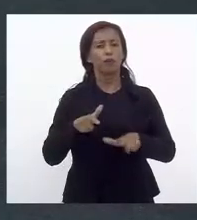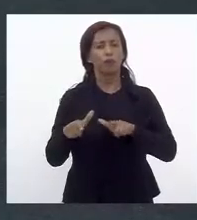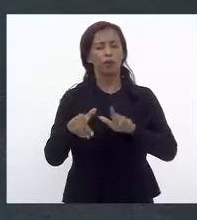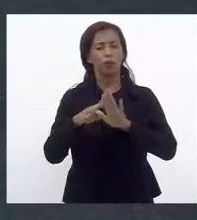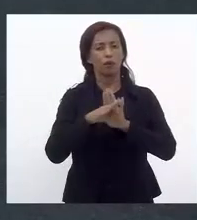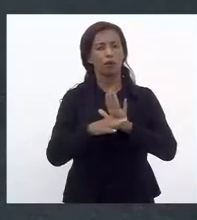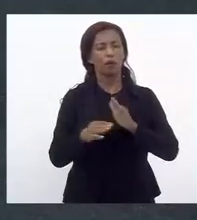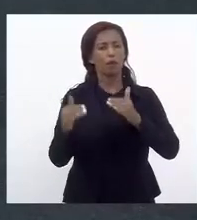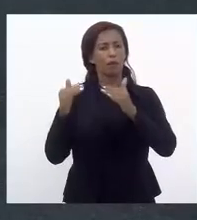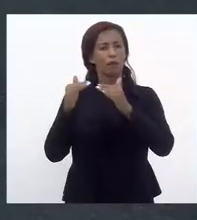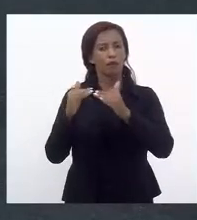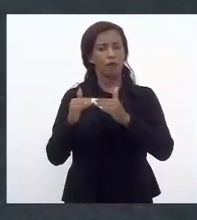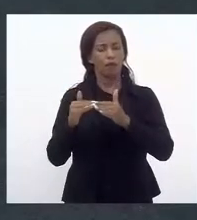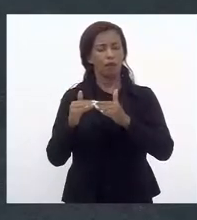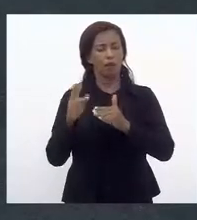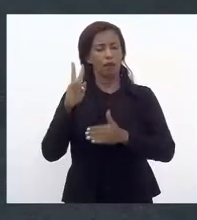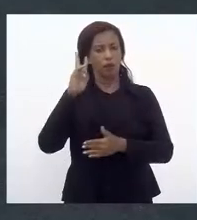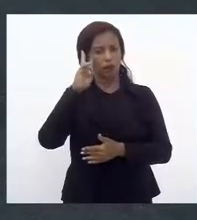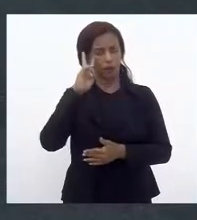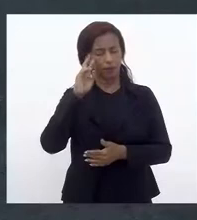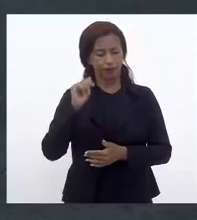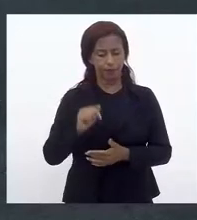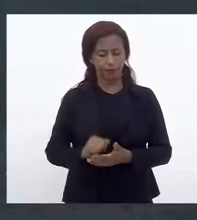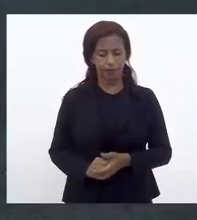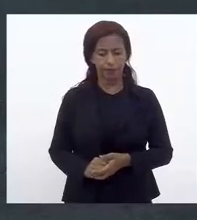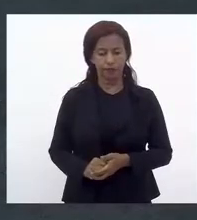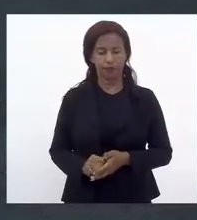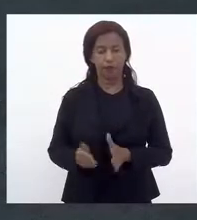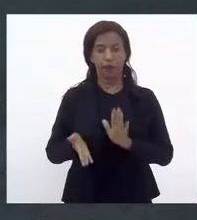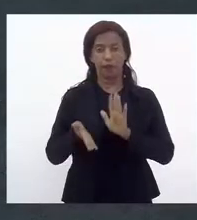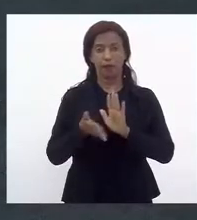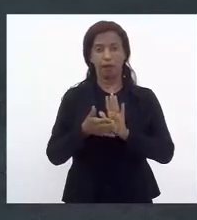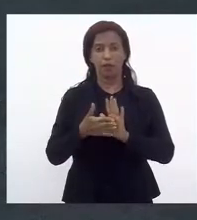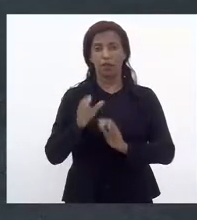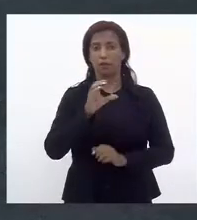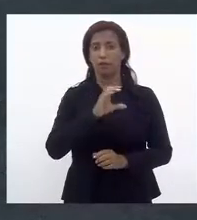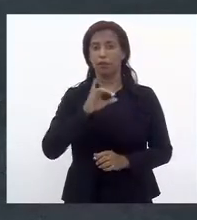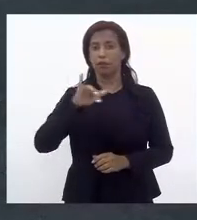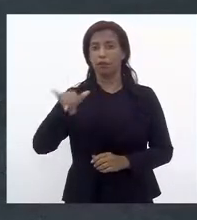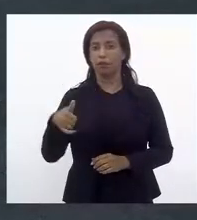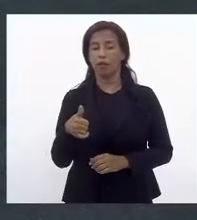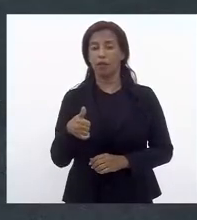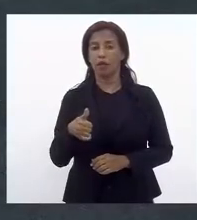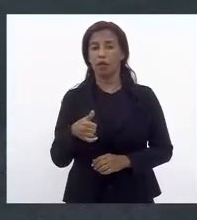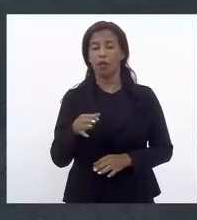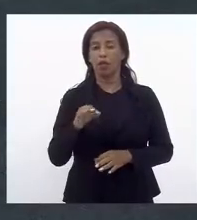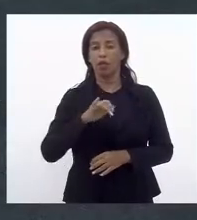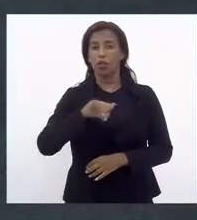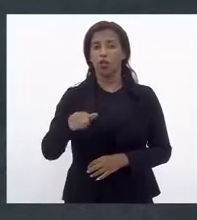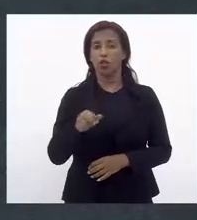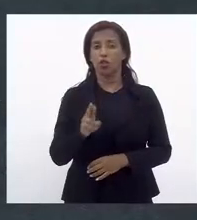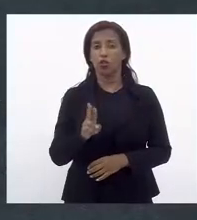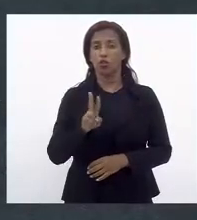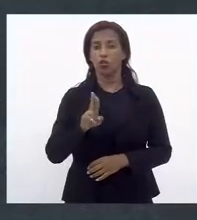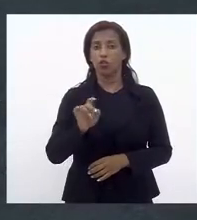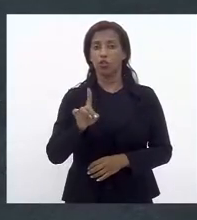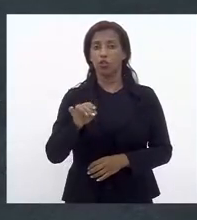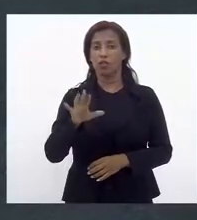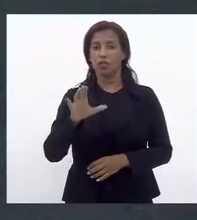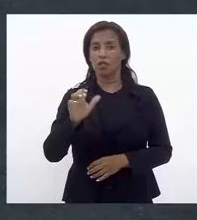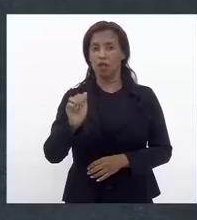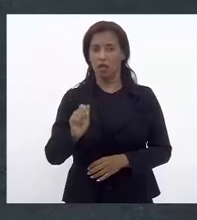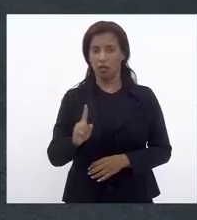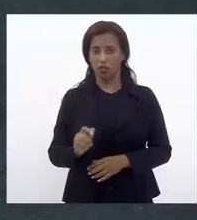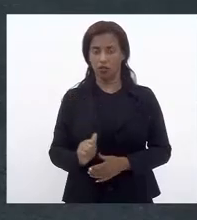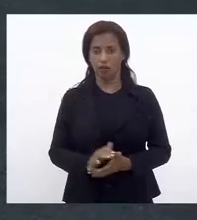parecer favorável, mas eu quero ratificar aqui parecer pela CCJ e pela juridicidade do projeto. A presidência chama os trabalhos